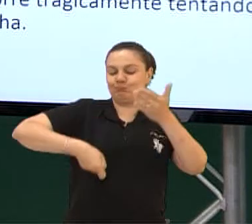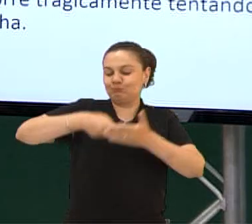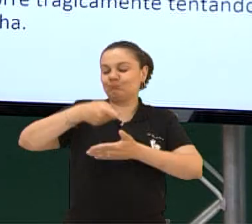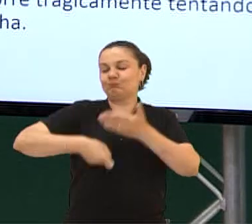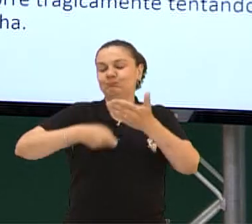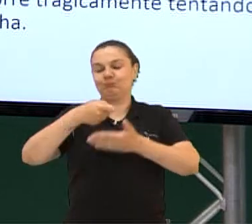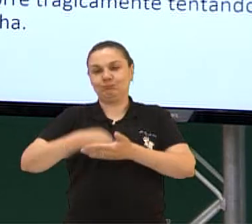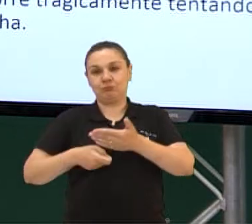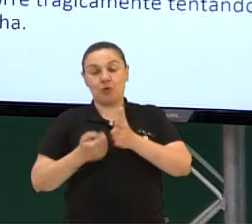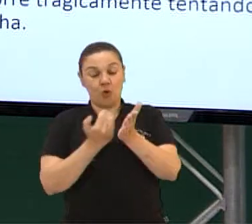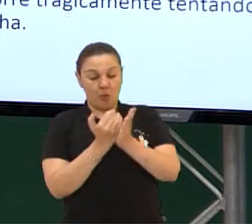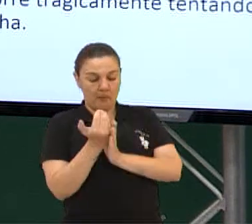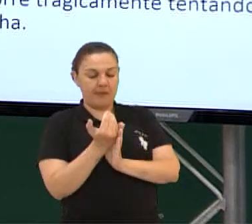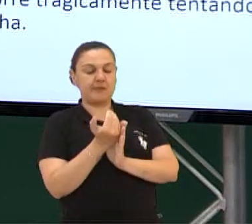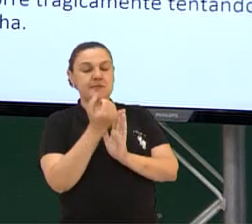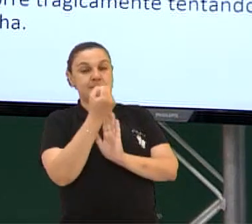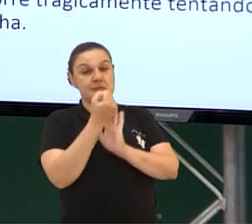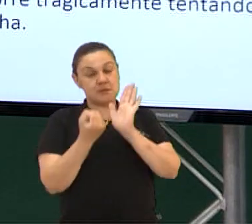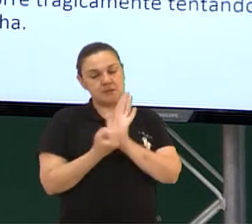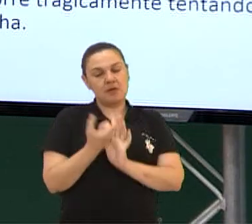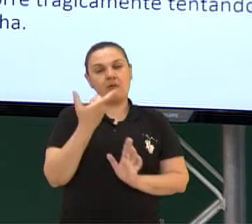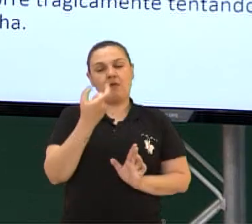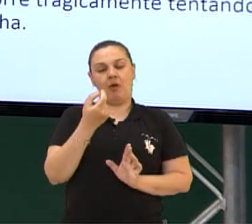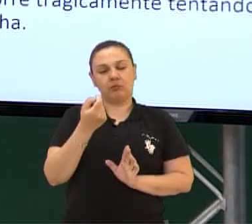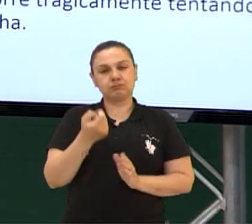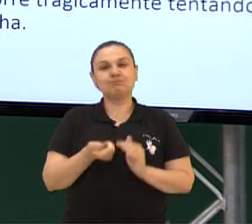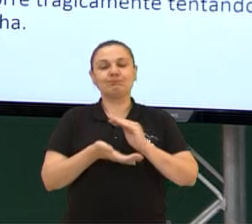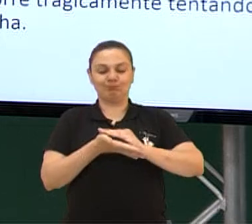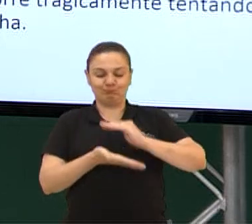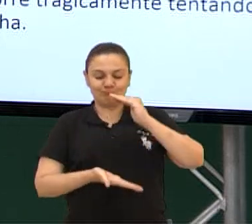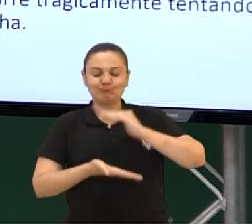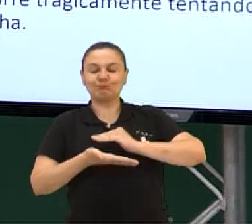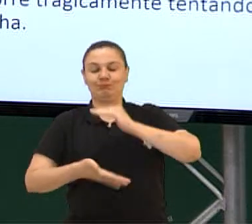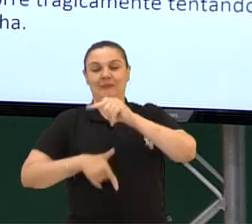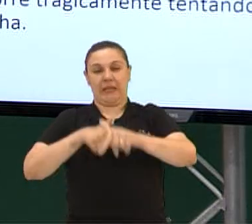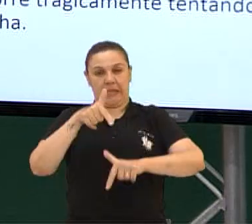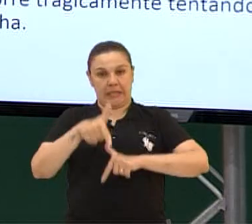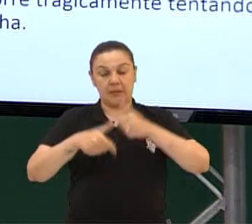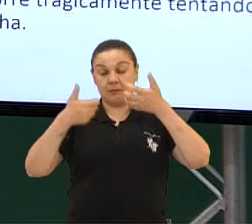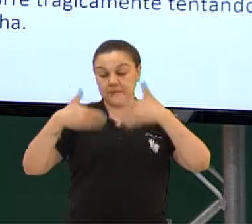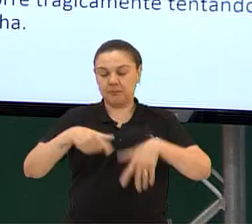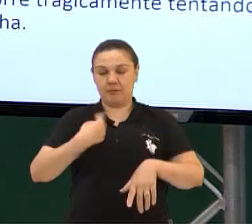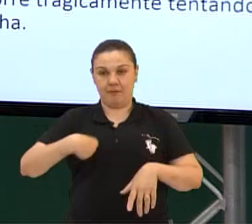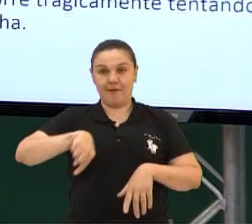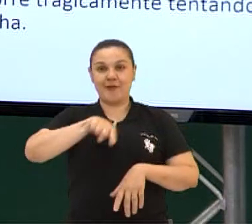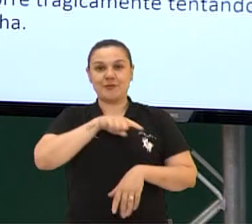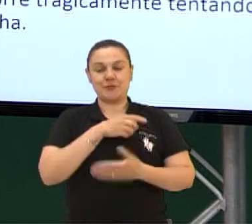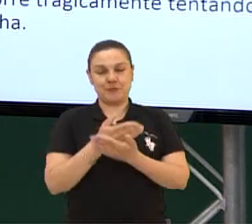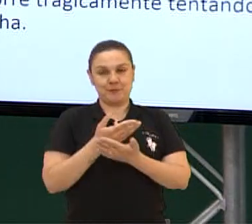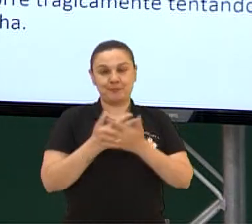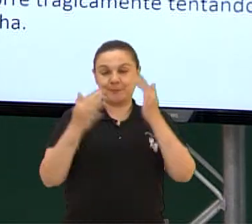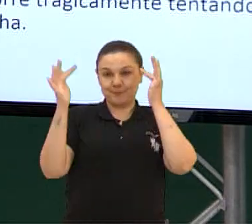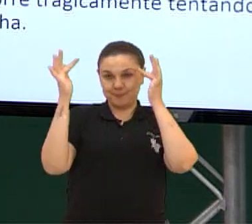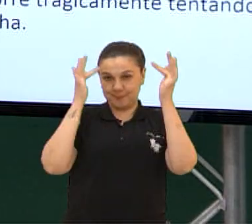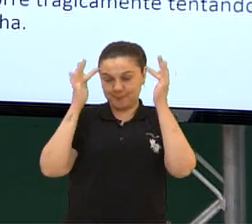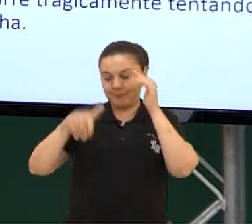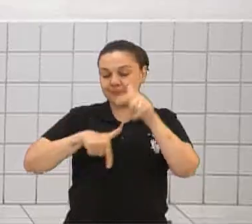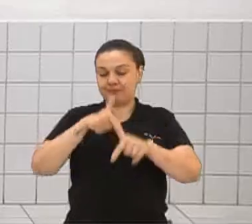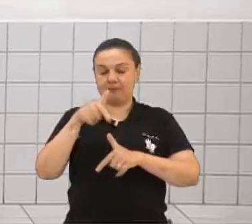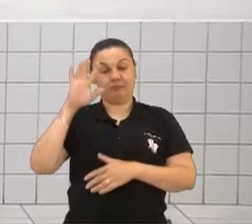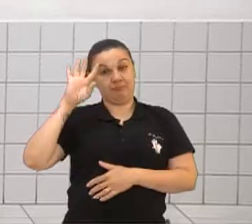primeiras décadas do século XX, deixou ali um acervo escrito muito grande para nós estudarmos, trabalharmos e